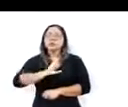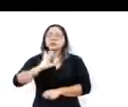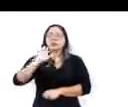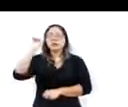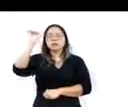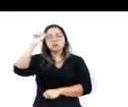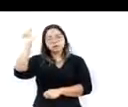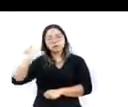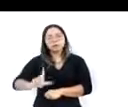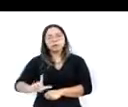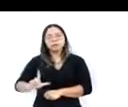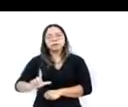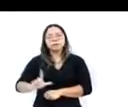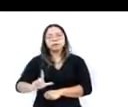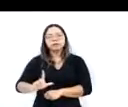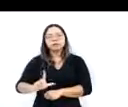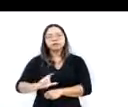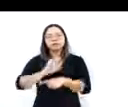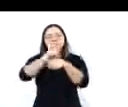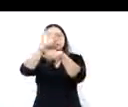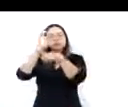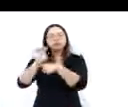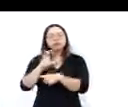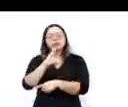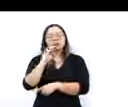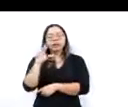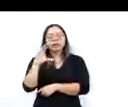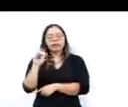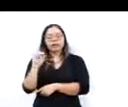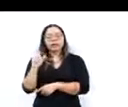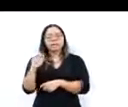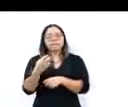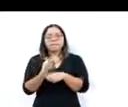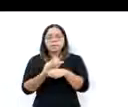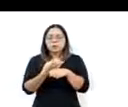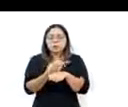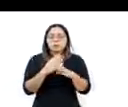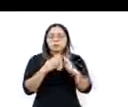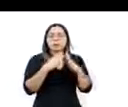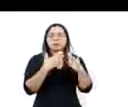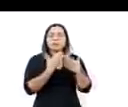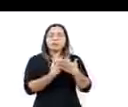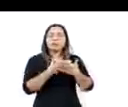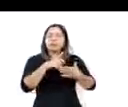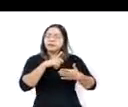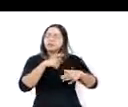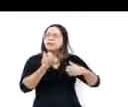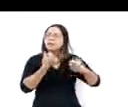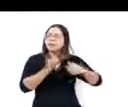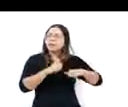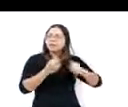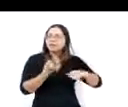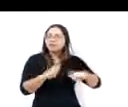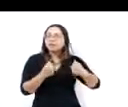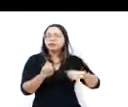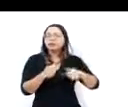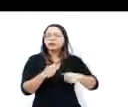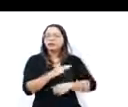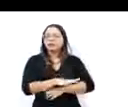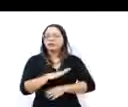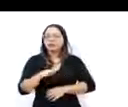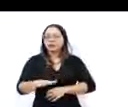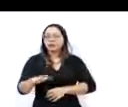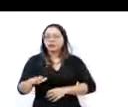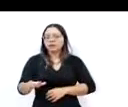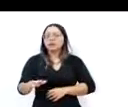que procurem as escolas, porque há uma necessidade premente de que as crianças estejam matriculadas para que a